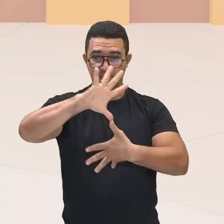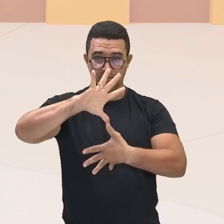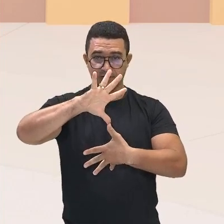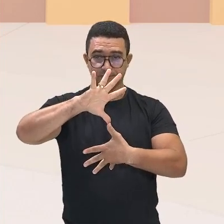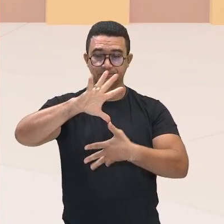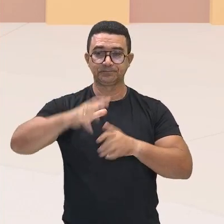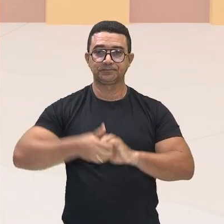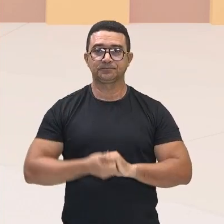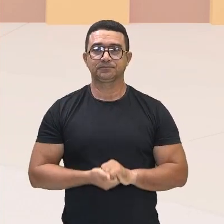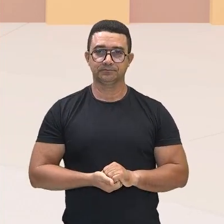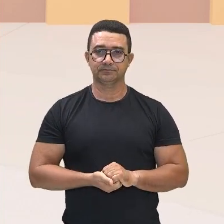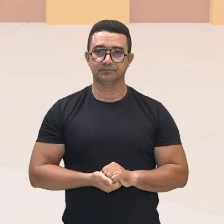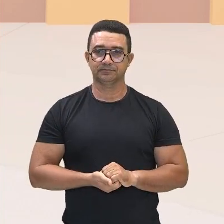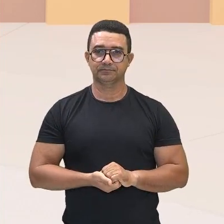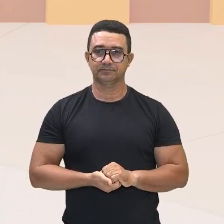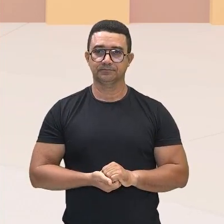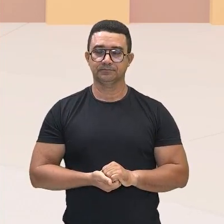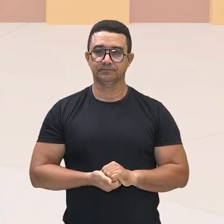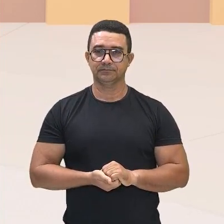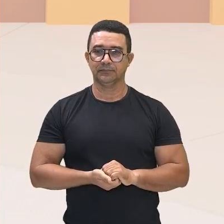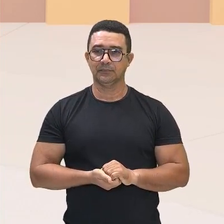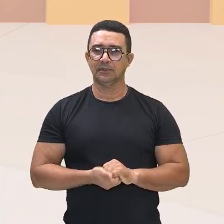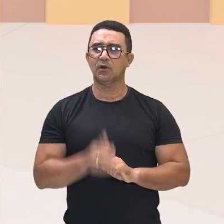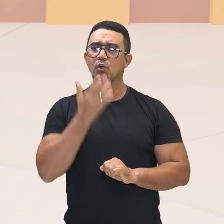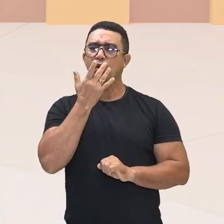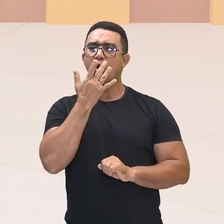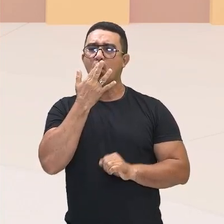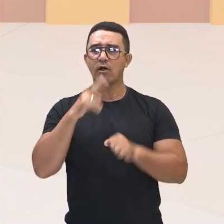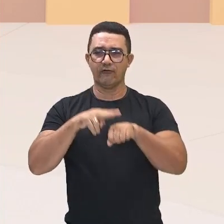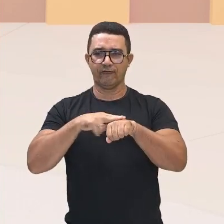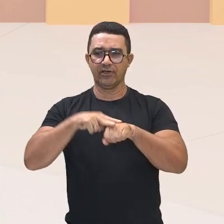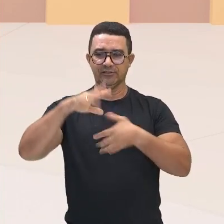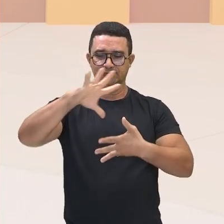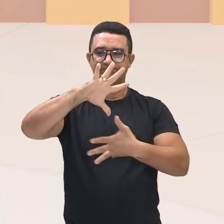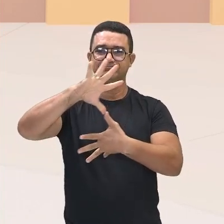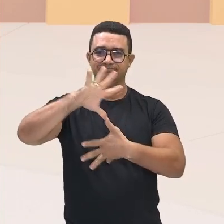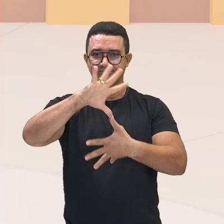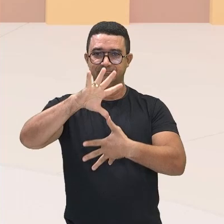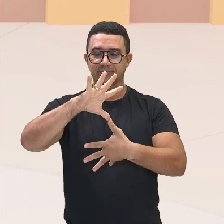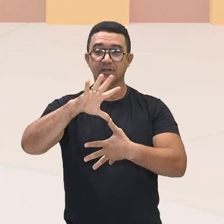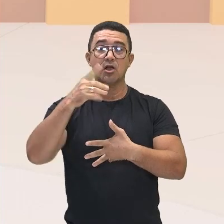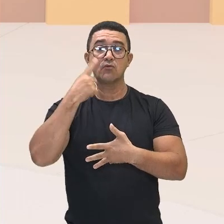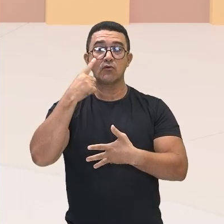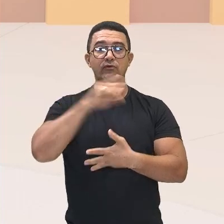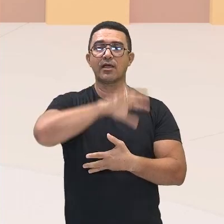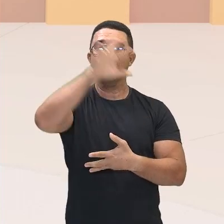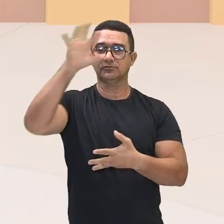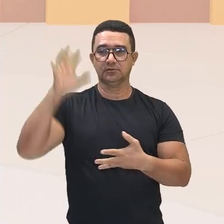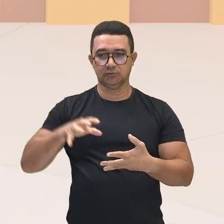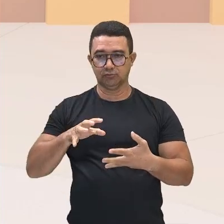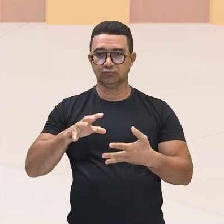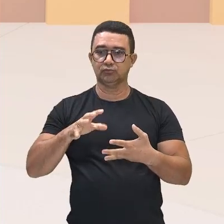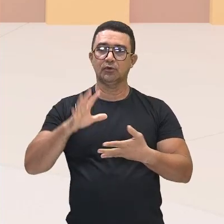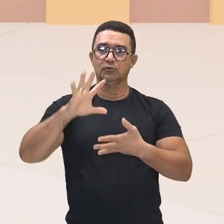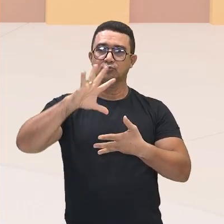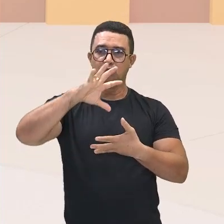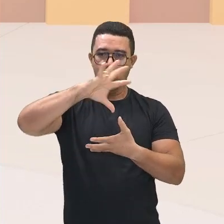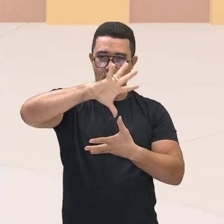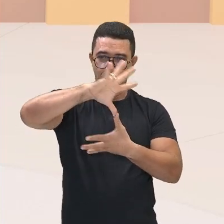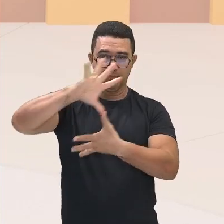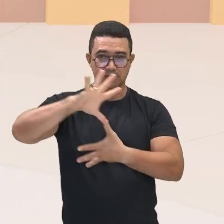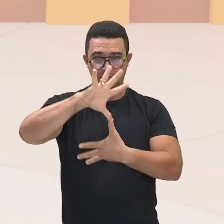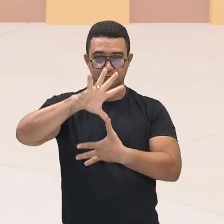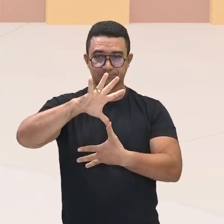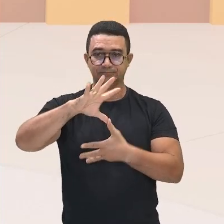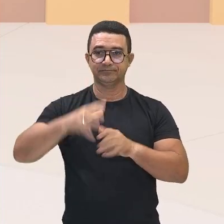verde. E a gente vai verificar então agora essa regionalização do continente americano. Nós podemos dividir ela